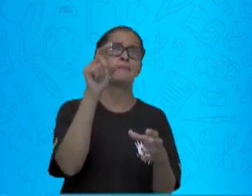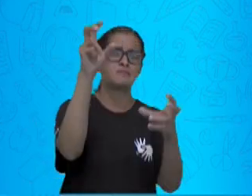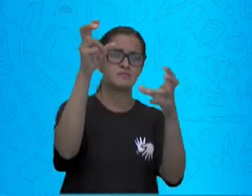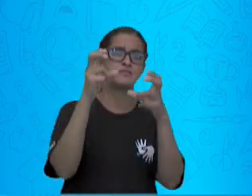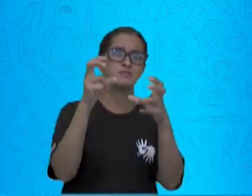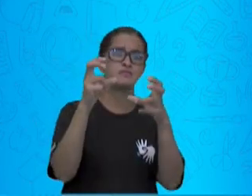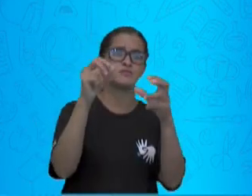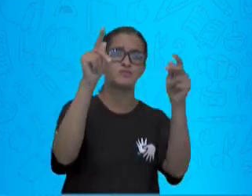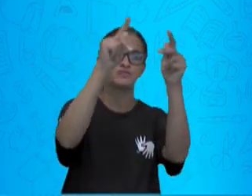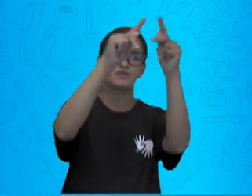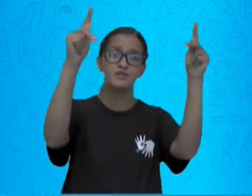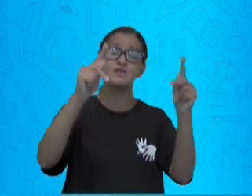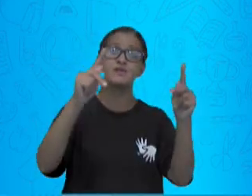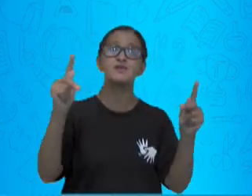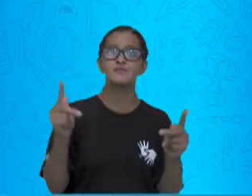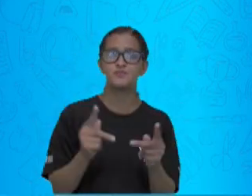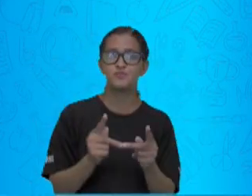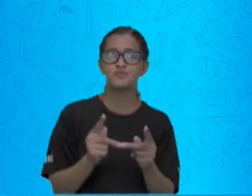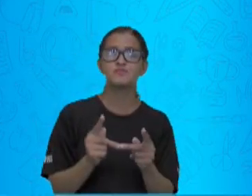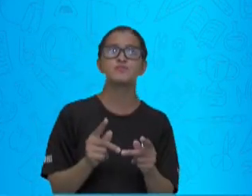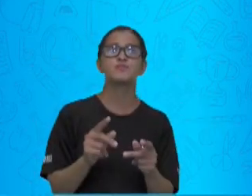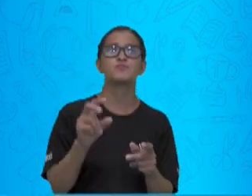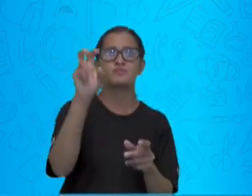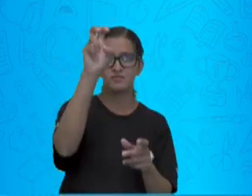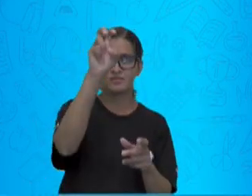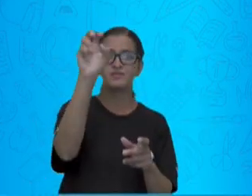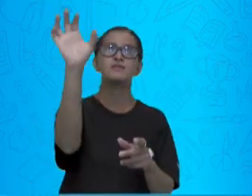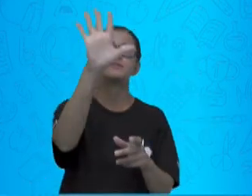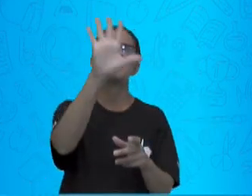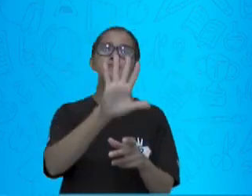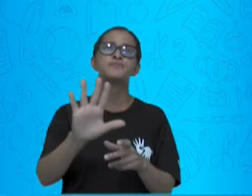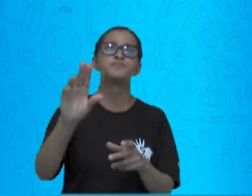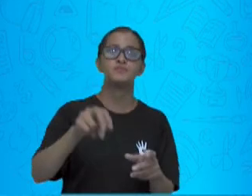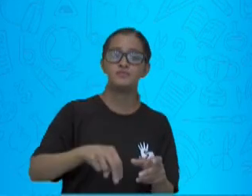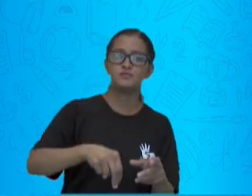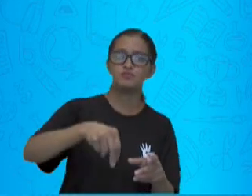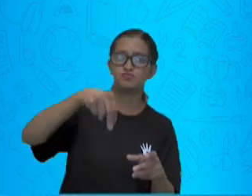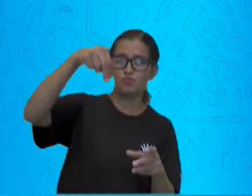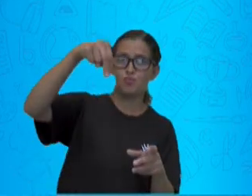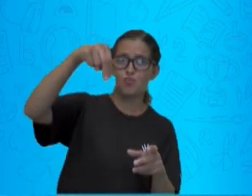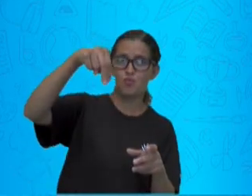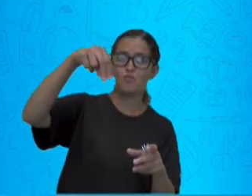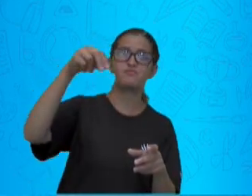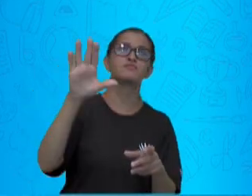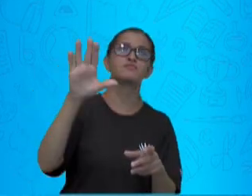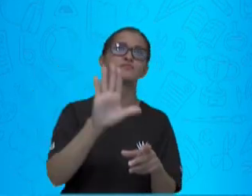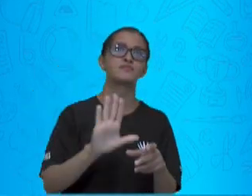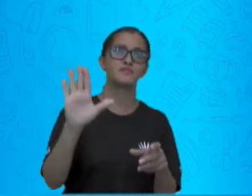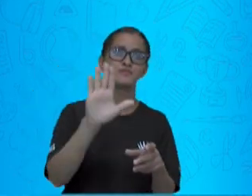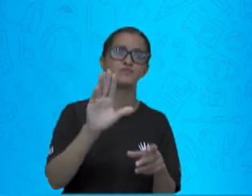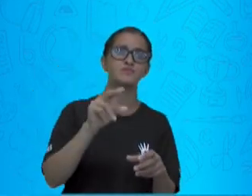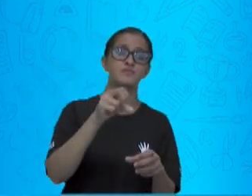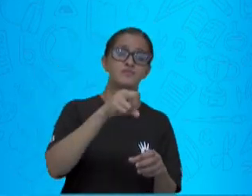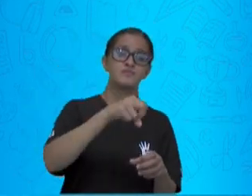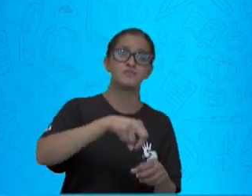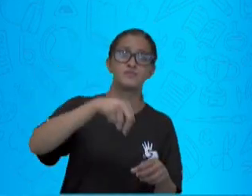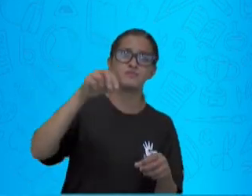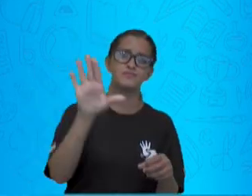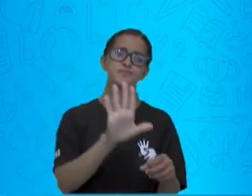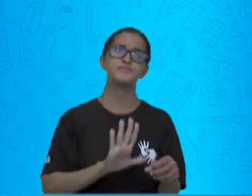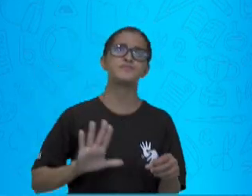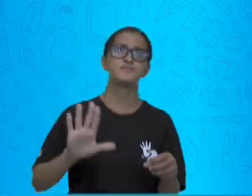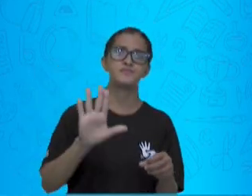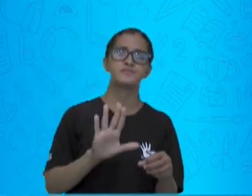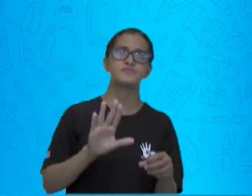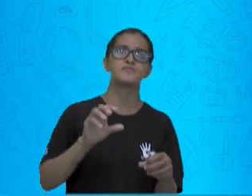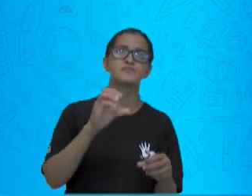verem. Nós temos aqui, são 5 regiões, né? Parte verde, norte, parte azul,